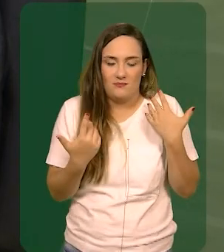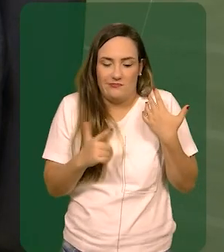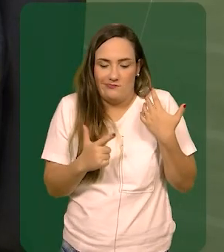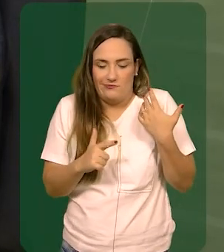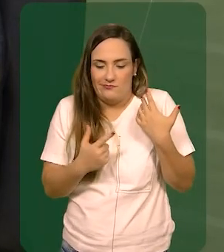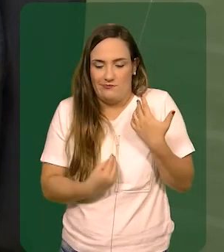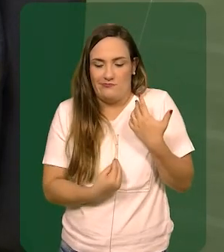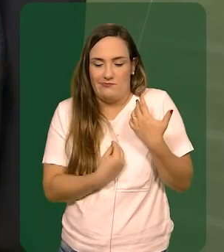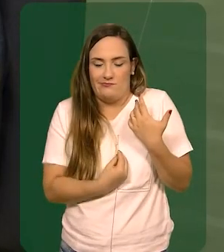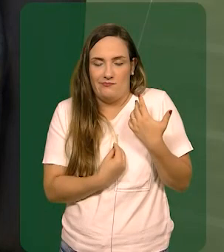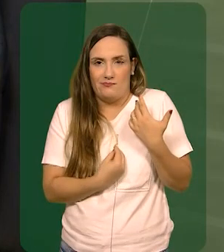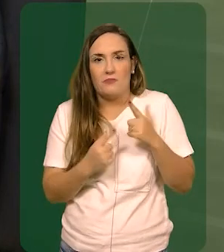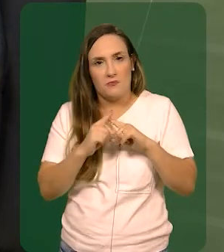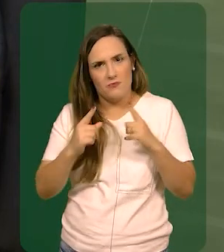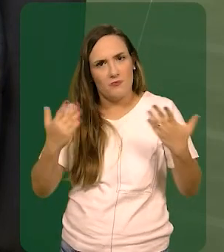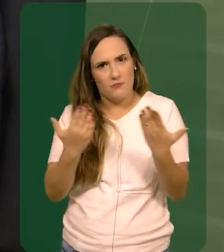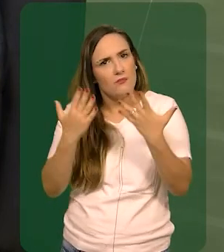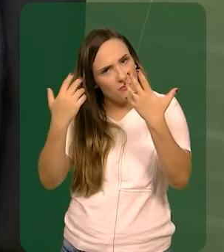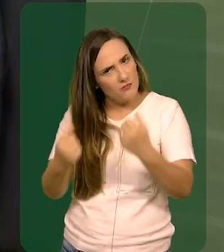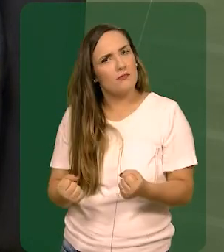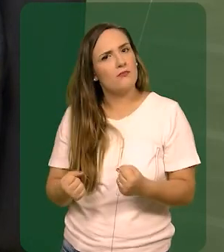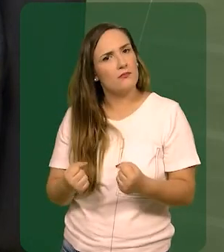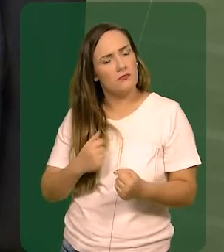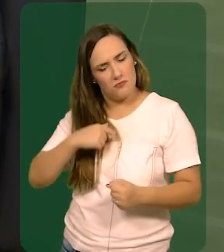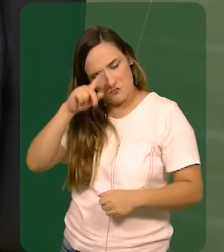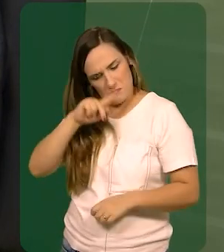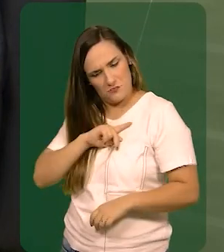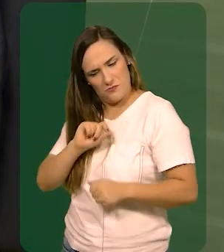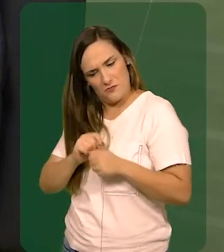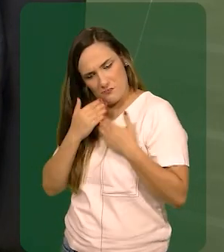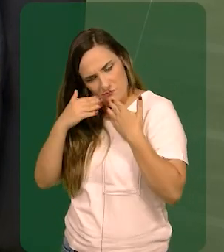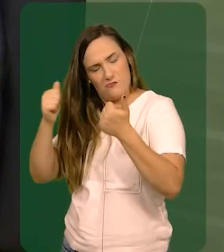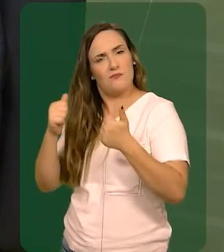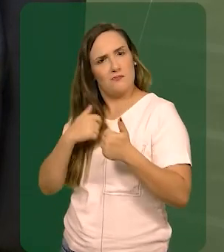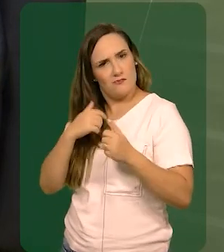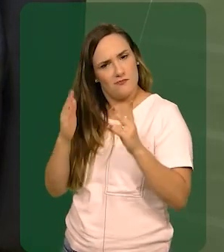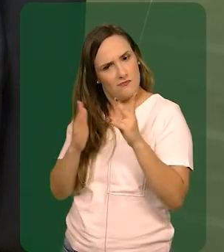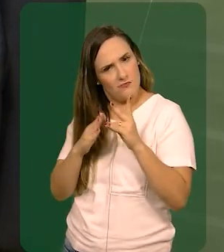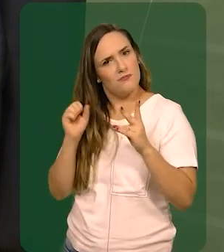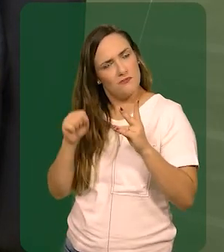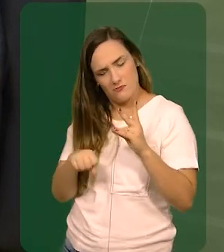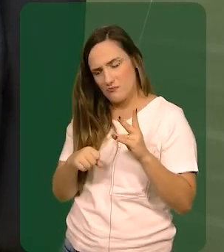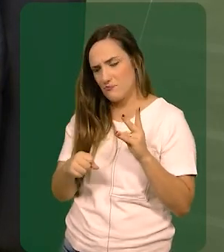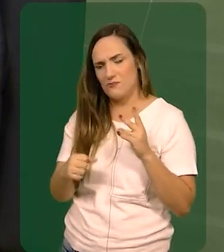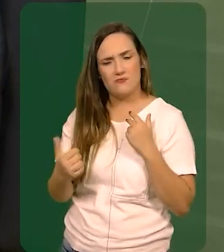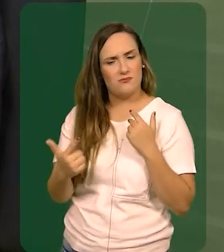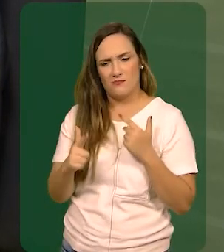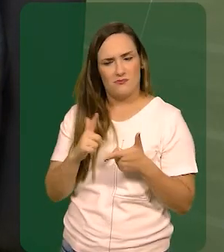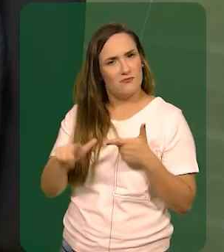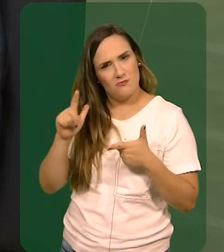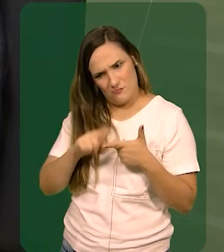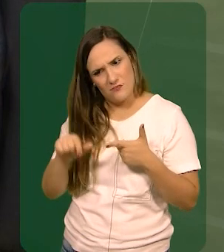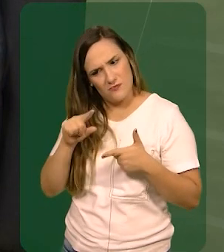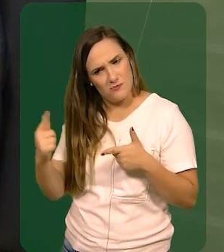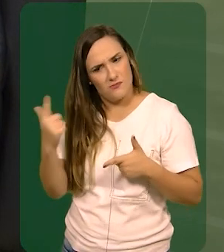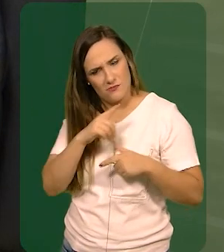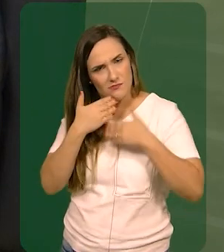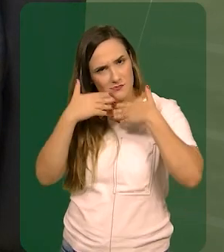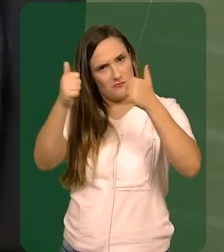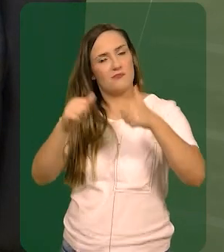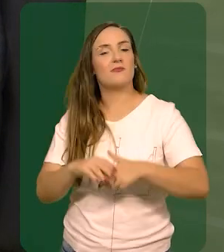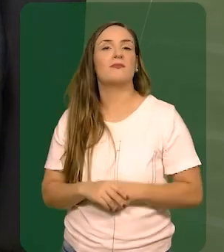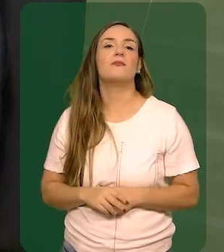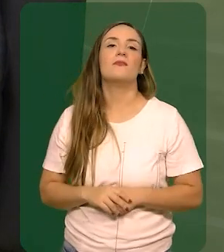queira participar de muitas coisas. Opa, faça o seu melhor, cara. Você é indígena, isso não